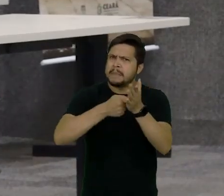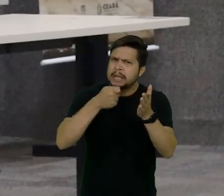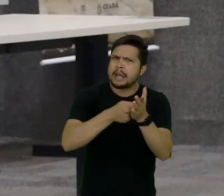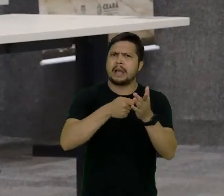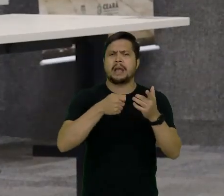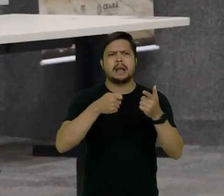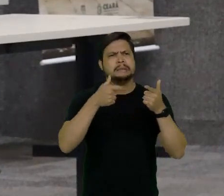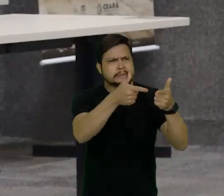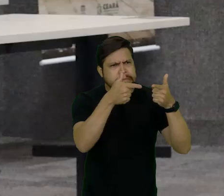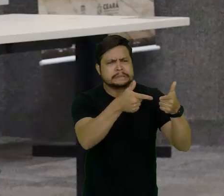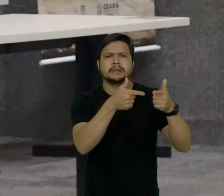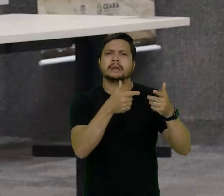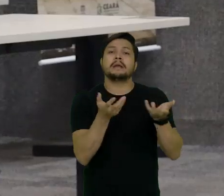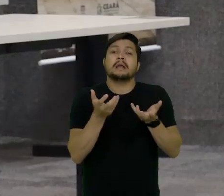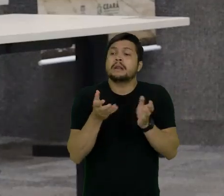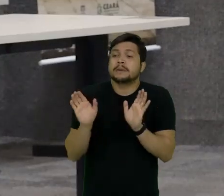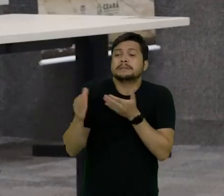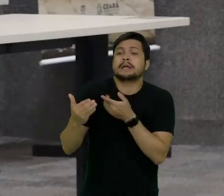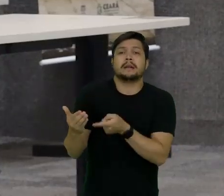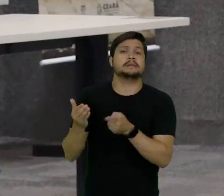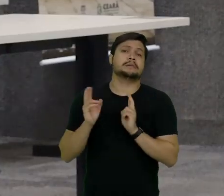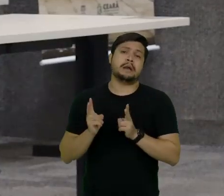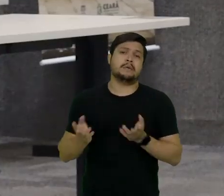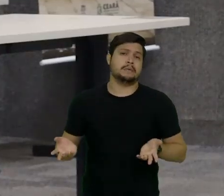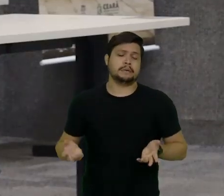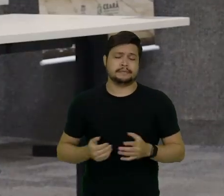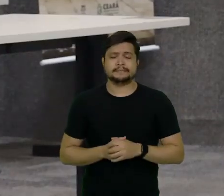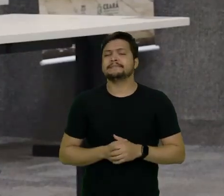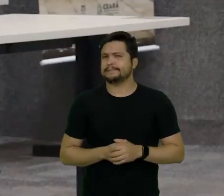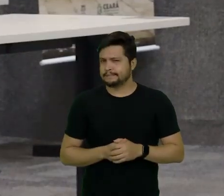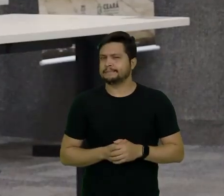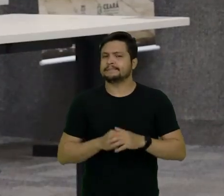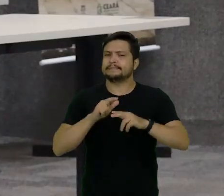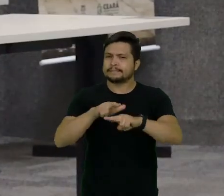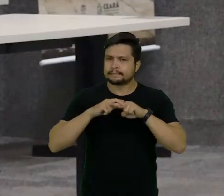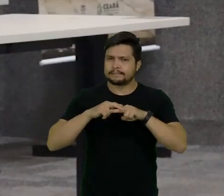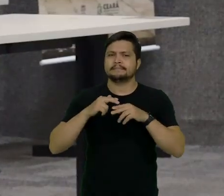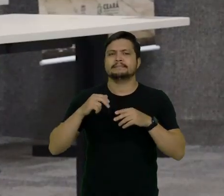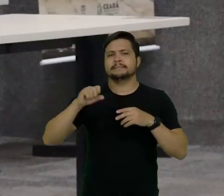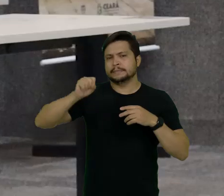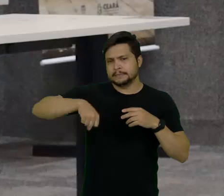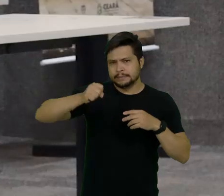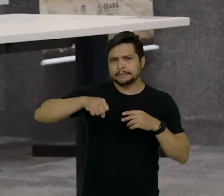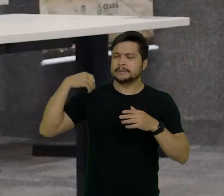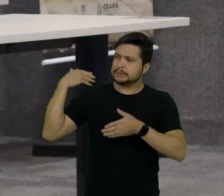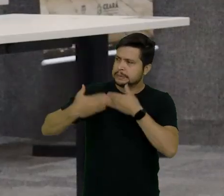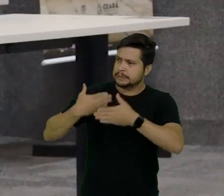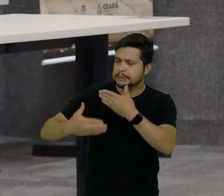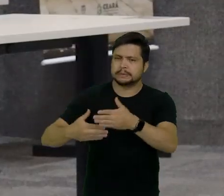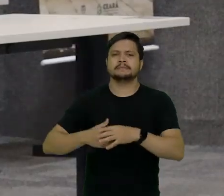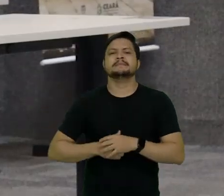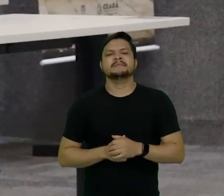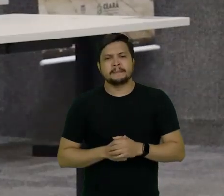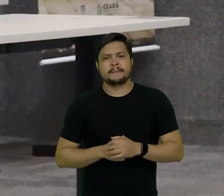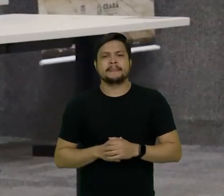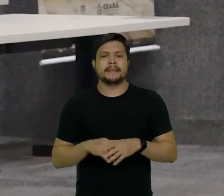tinha que brigar para ter uma sala de aula, porque era a mesma aula. Então, a gente veio aqui quebrando